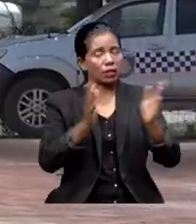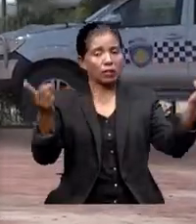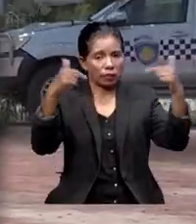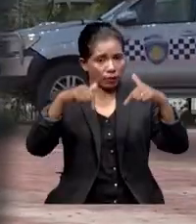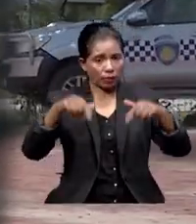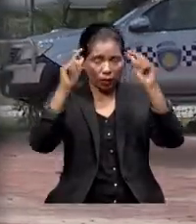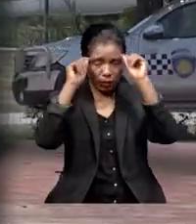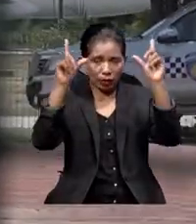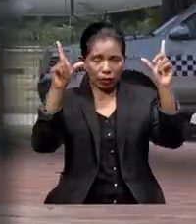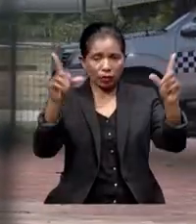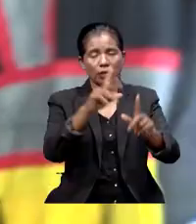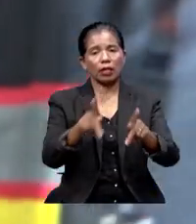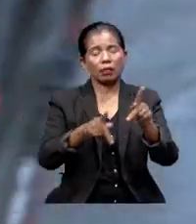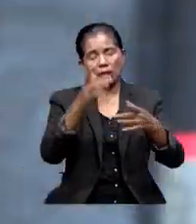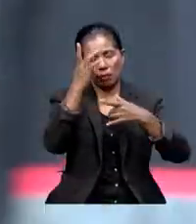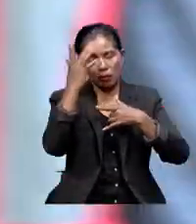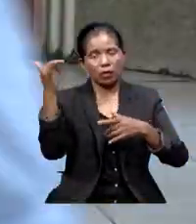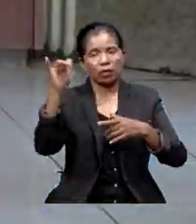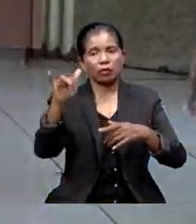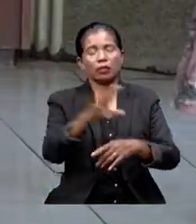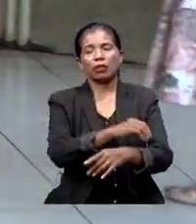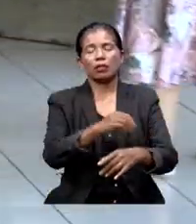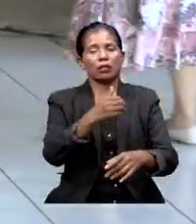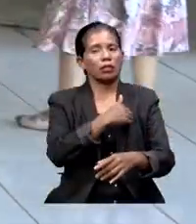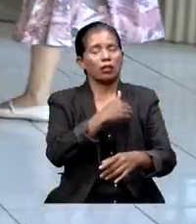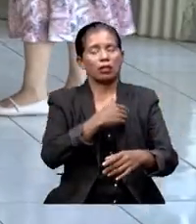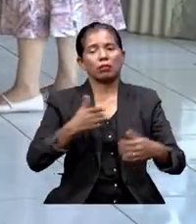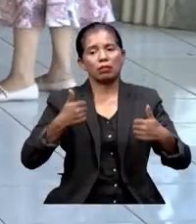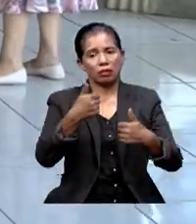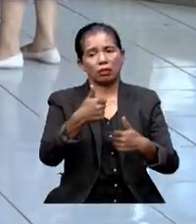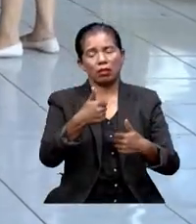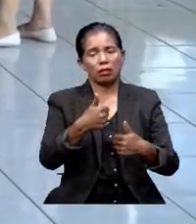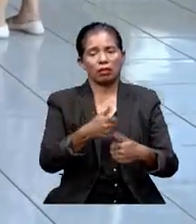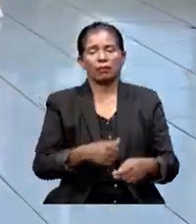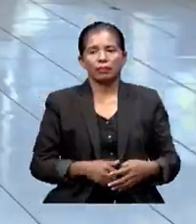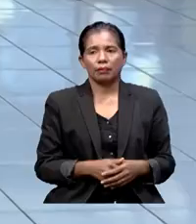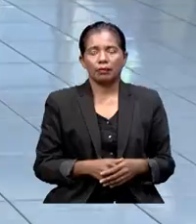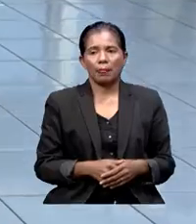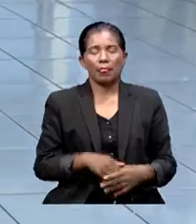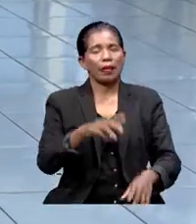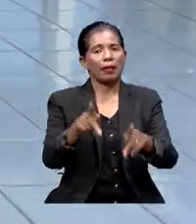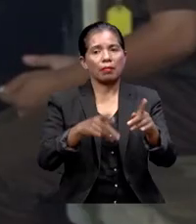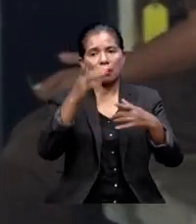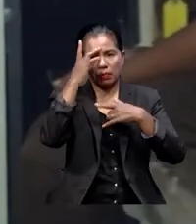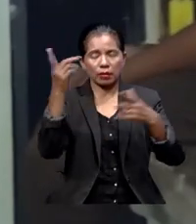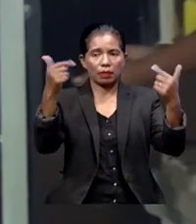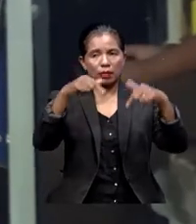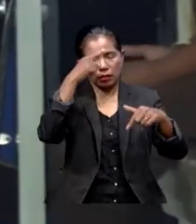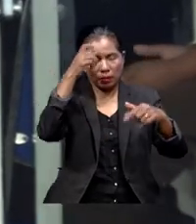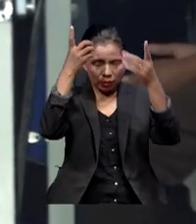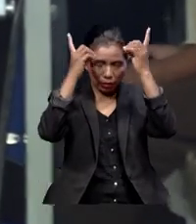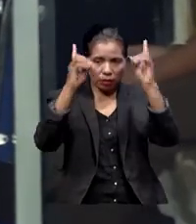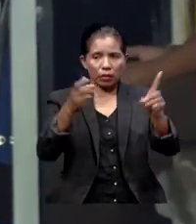Maia Timor-Leste, no paciente Sirané, balo no tratamento completo, ou na balo cidadão completo. Paciente Sirané fila, também decisão,